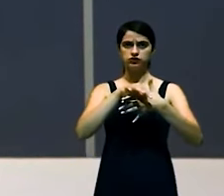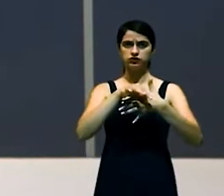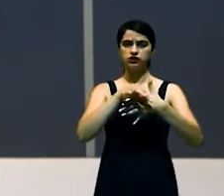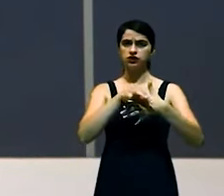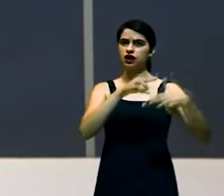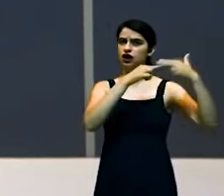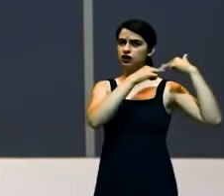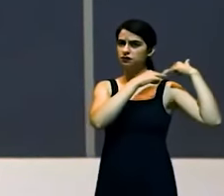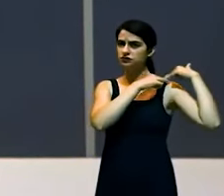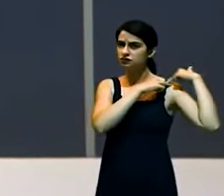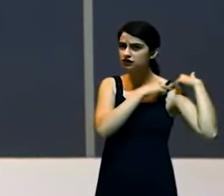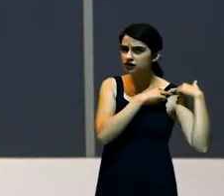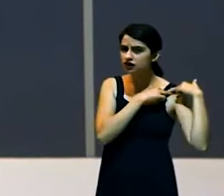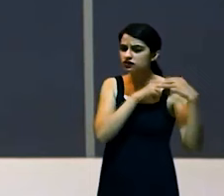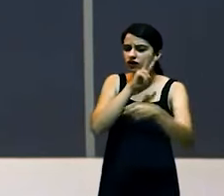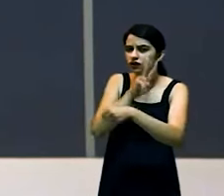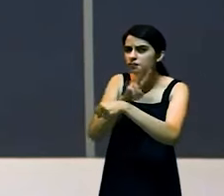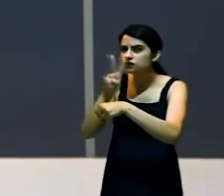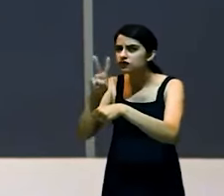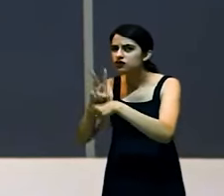ficar de olho no teu filho na igreja.